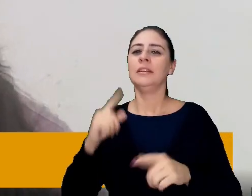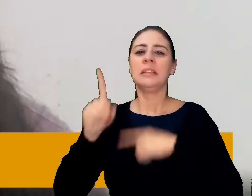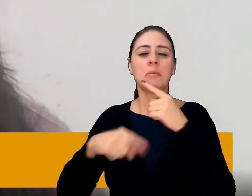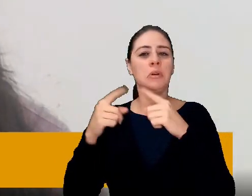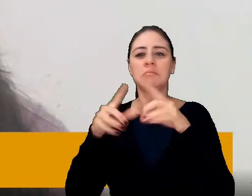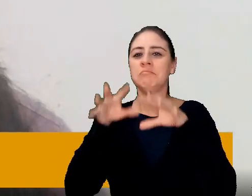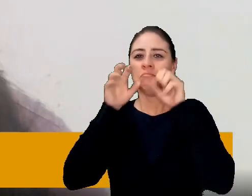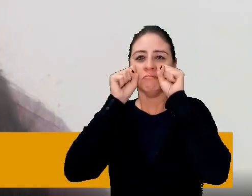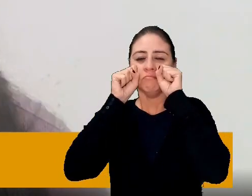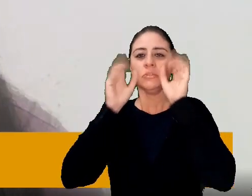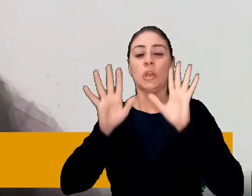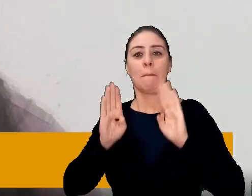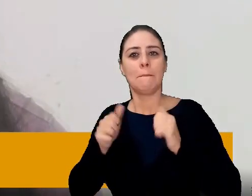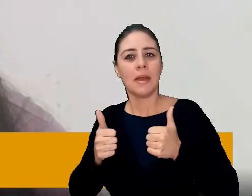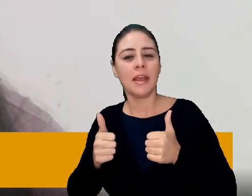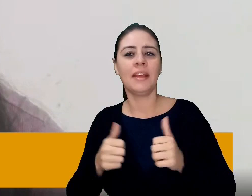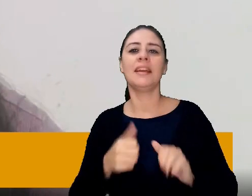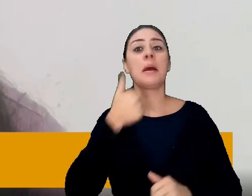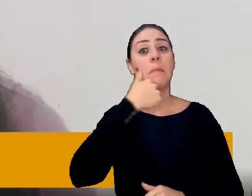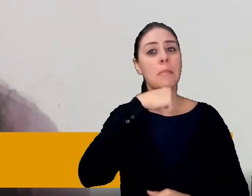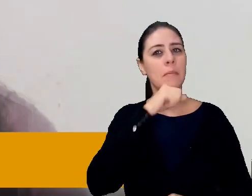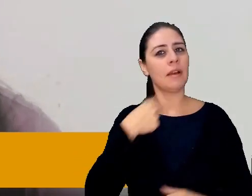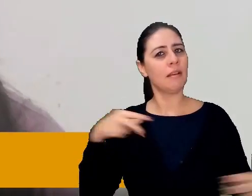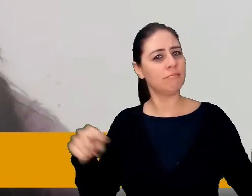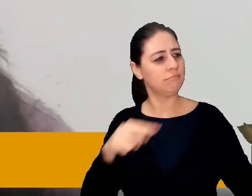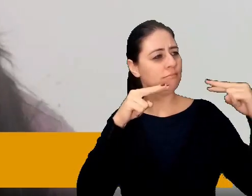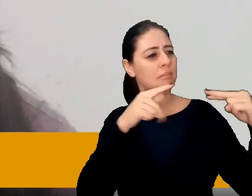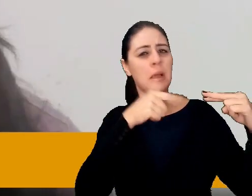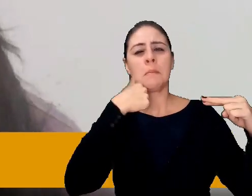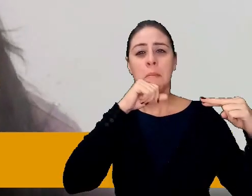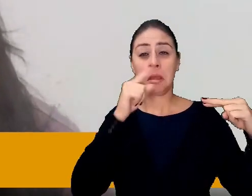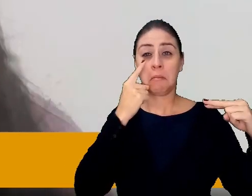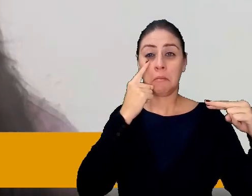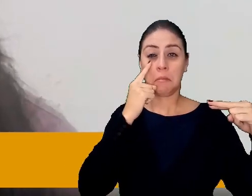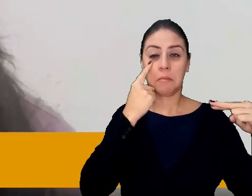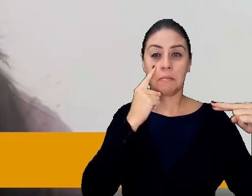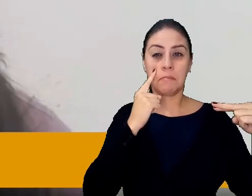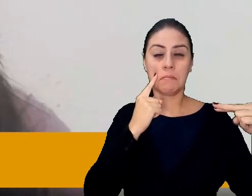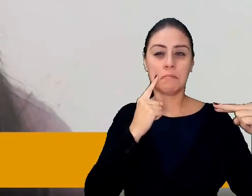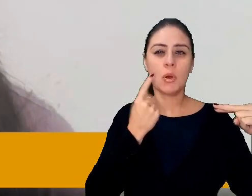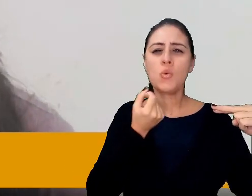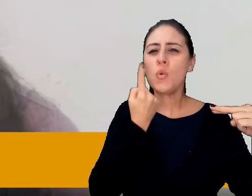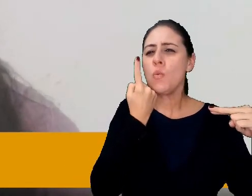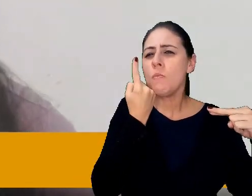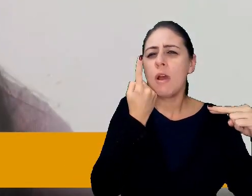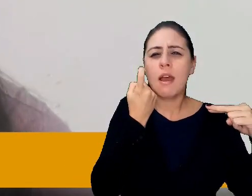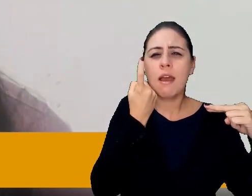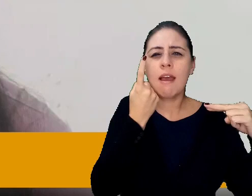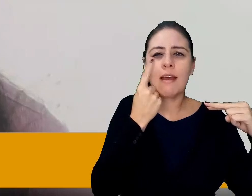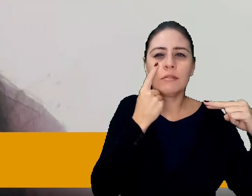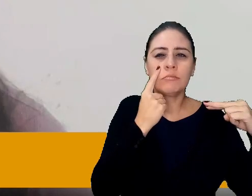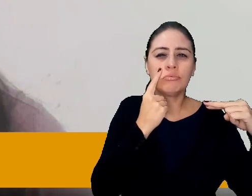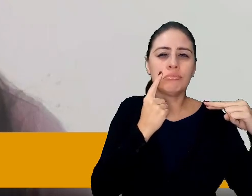assim, sabe? Daí a lágrima foi caindo. Daí eu fui lá e abracei ela e falei assim: pode chorar, porque aqui ninguém vai te julgar, ninguém vai dizer que você é fraca, ninguém vai